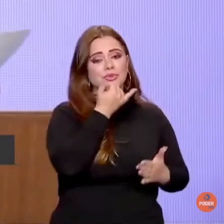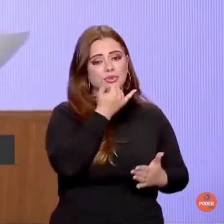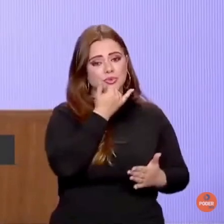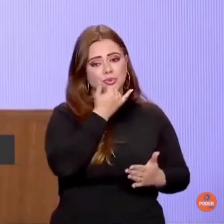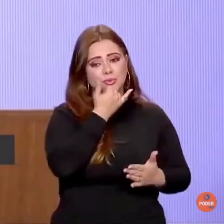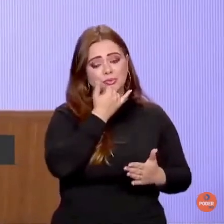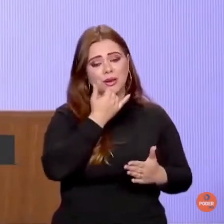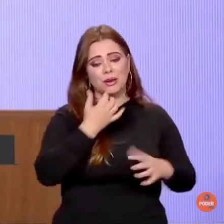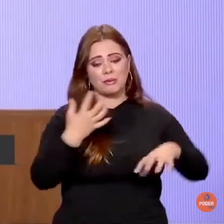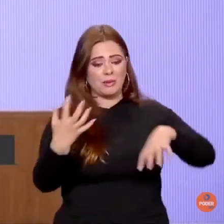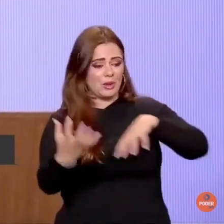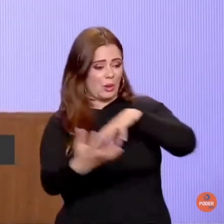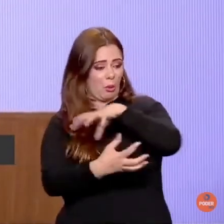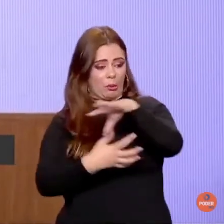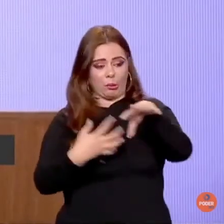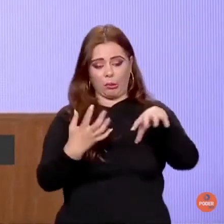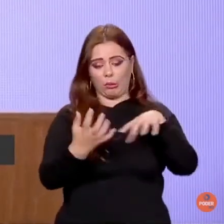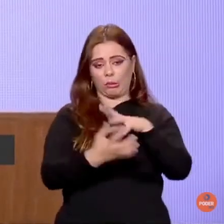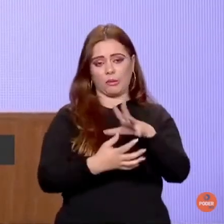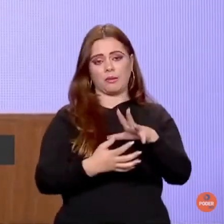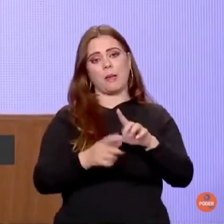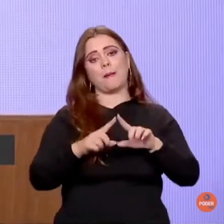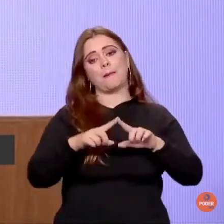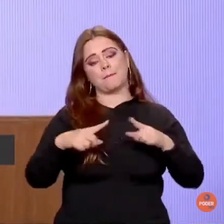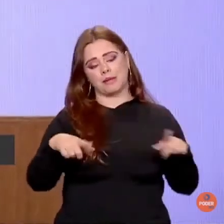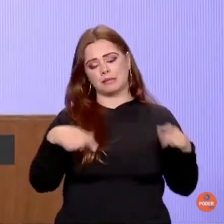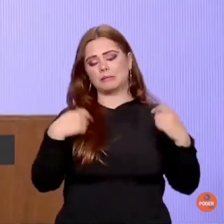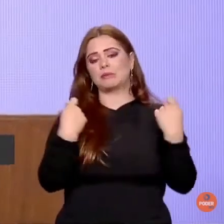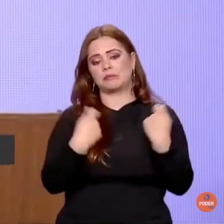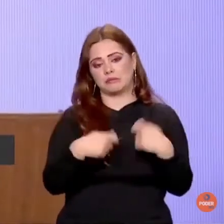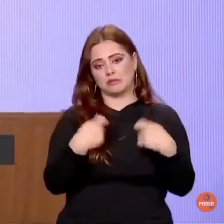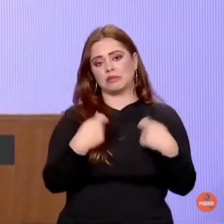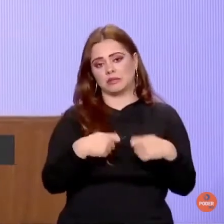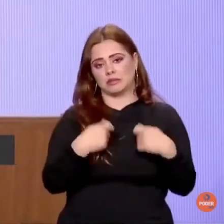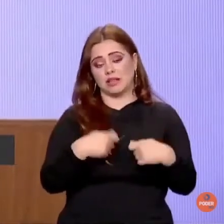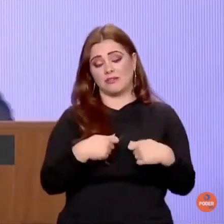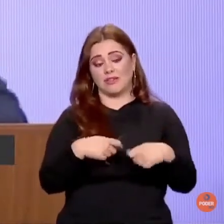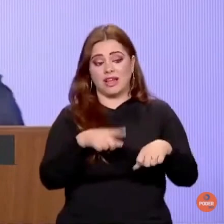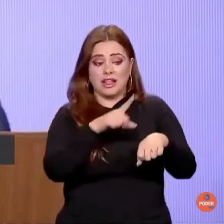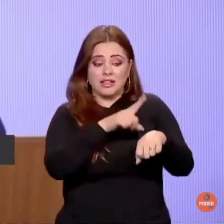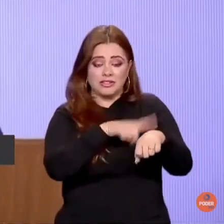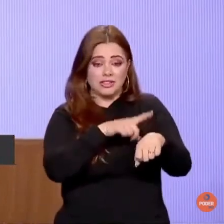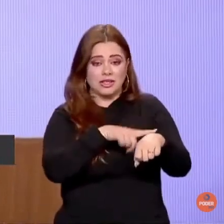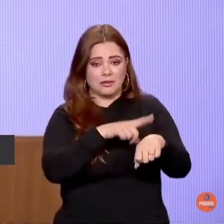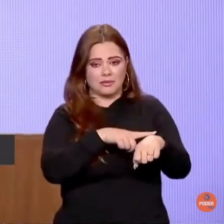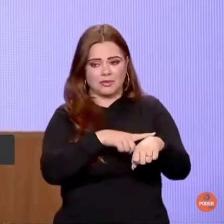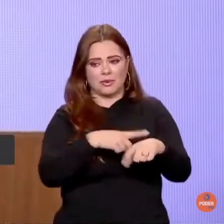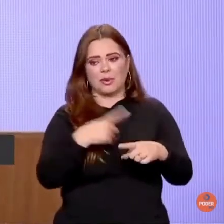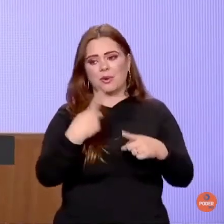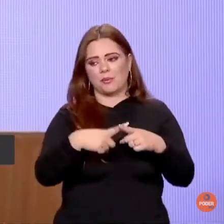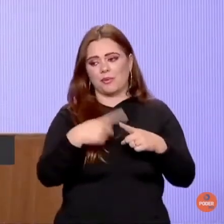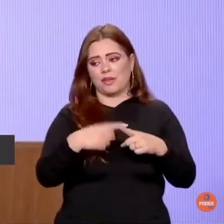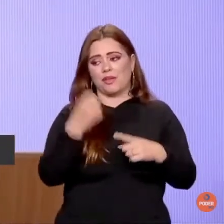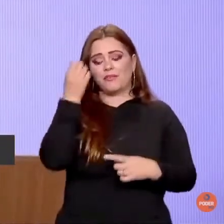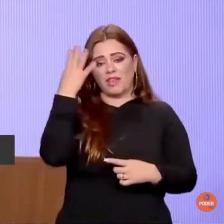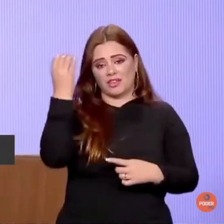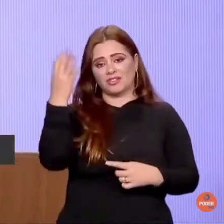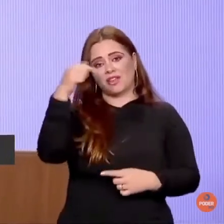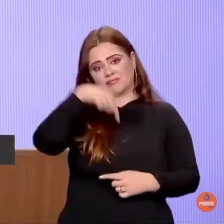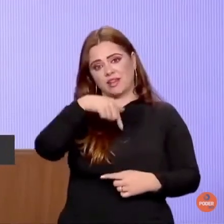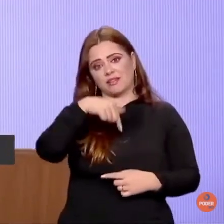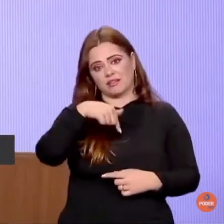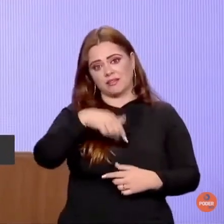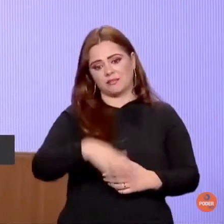pelo transtorno, mas era uma necessidade de tempo, porque daqui mesmo eu parto.